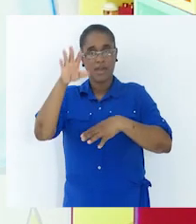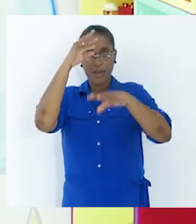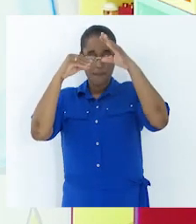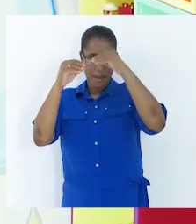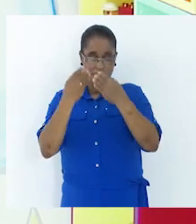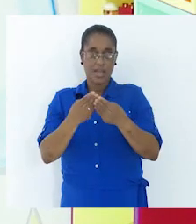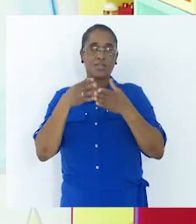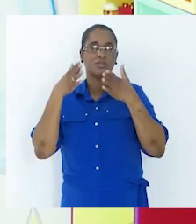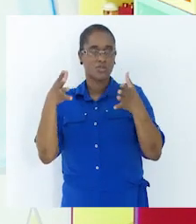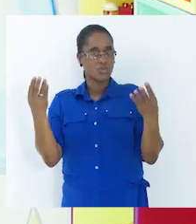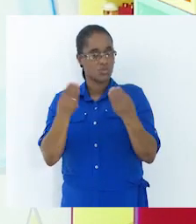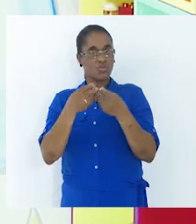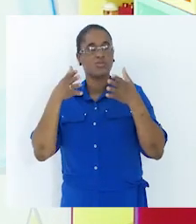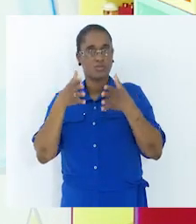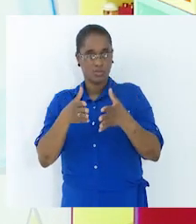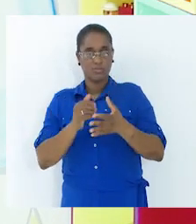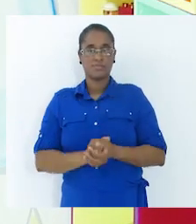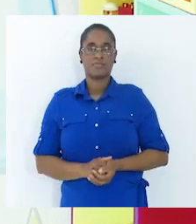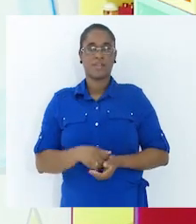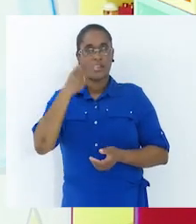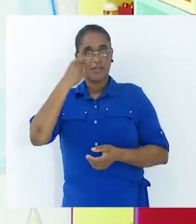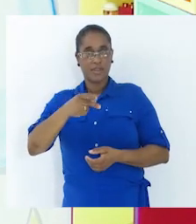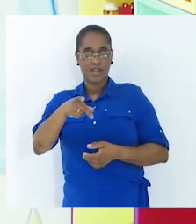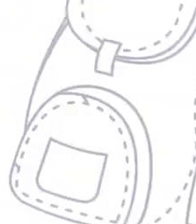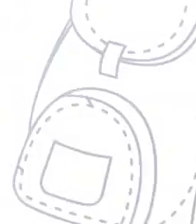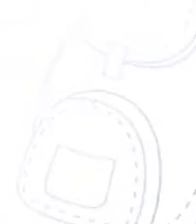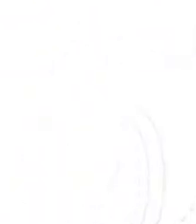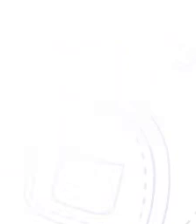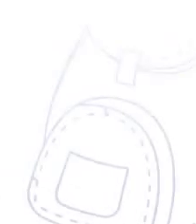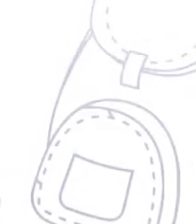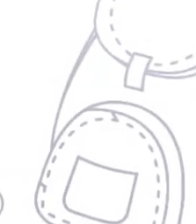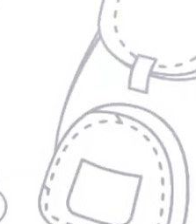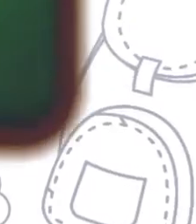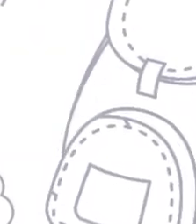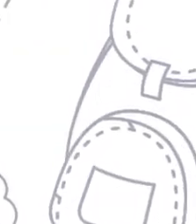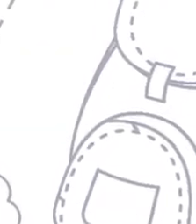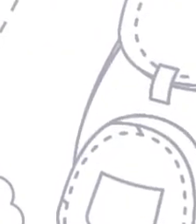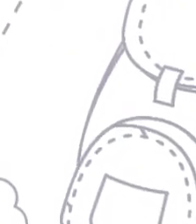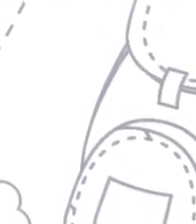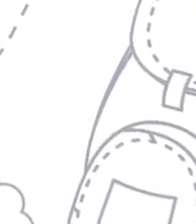aprendizagem colaborativa, fiquem em casa.